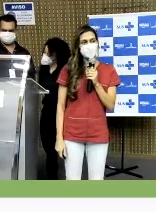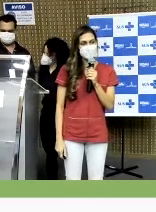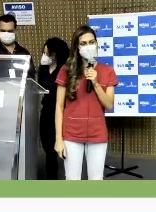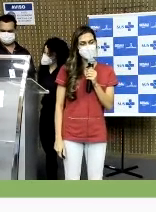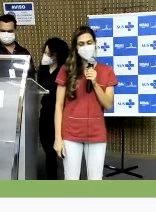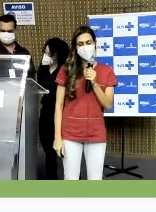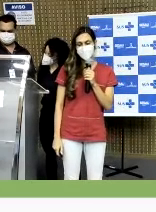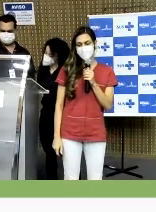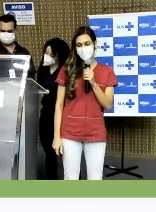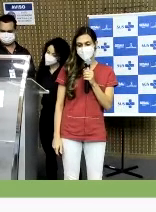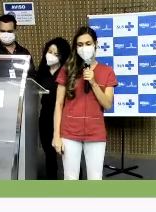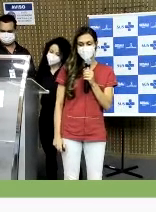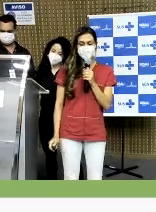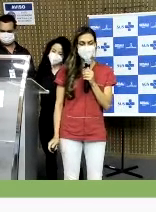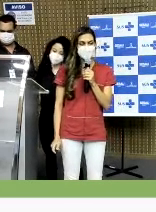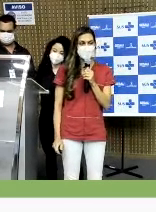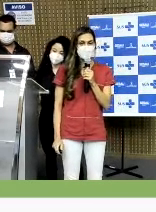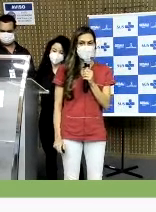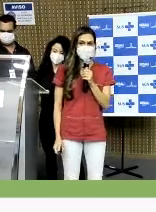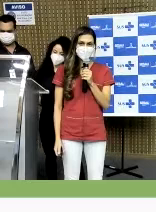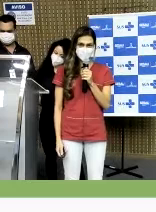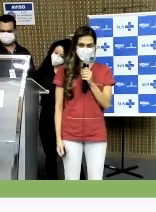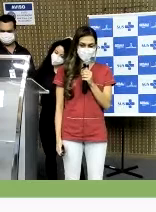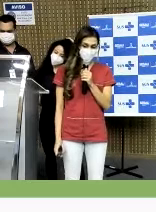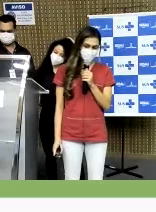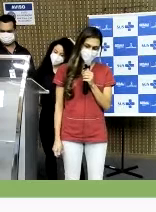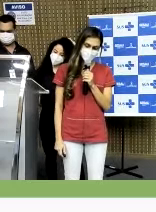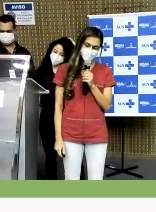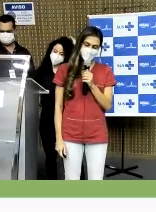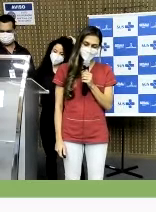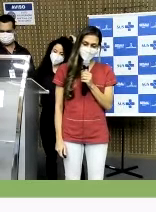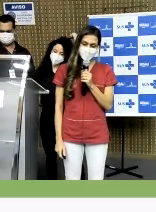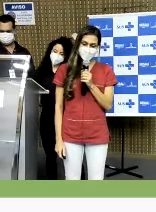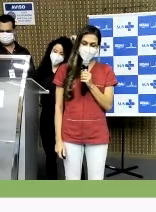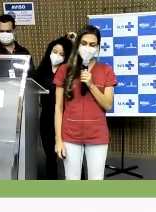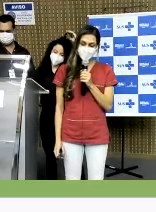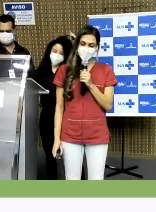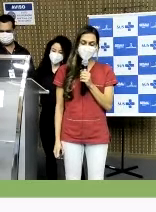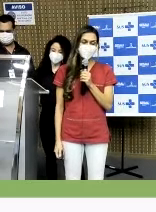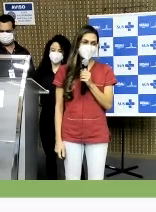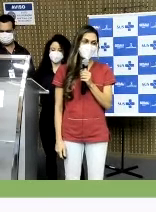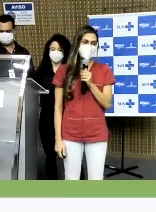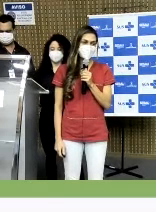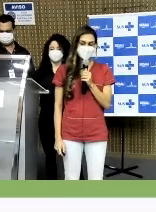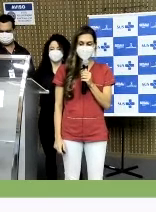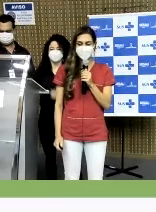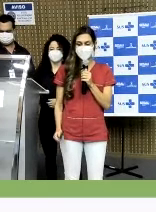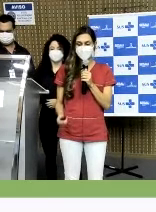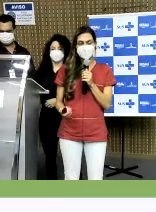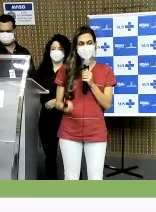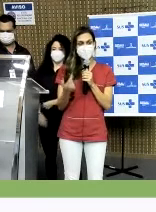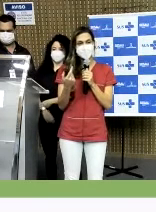tivemos reuniões com o conselho local, mas todos eles estão com a pauta, a gente está muito focado na construção da nova unidade, né? E